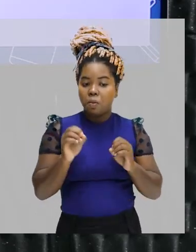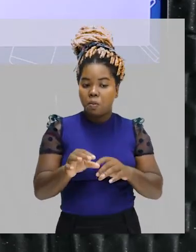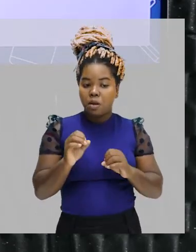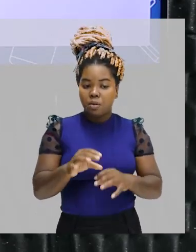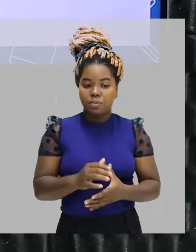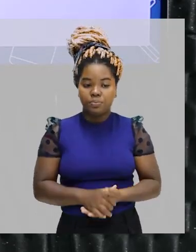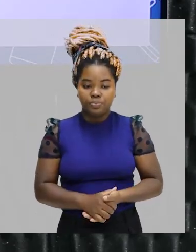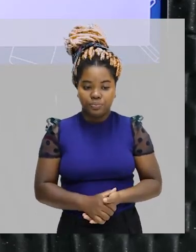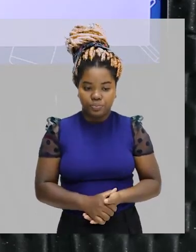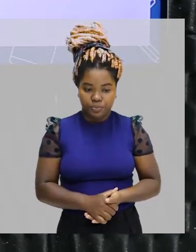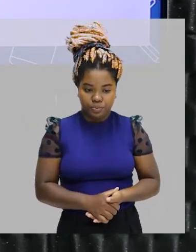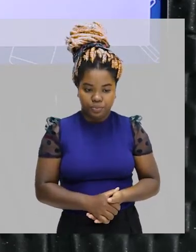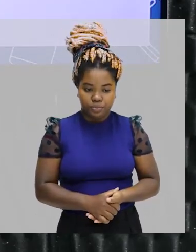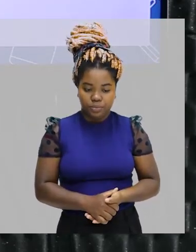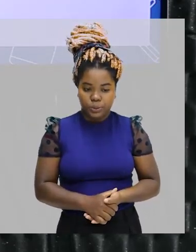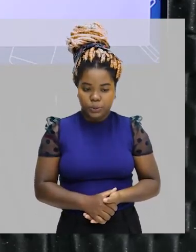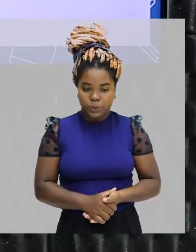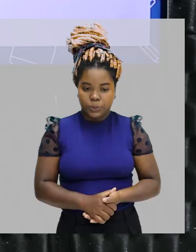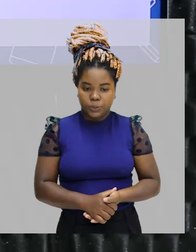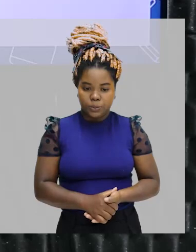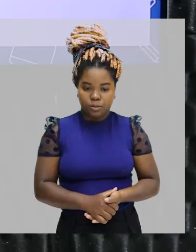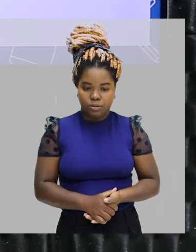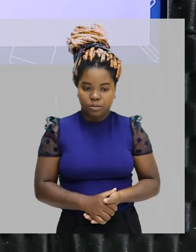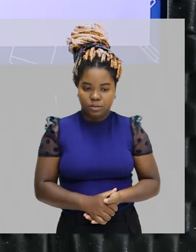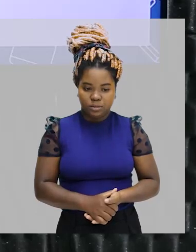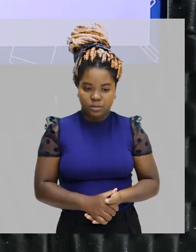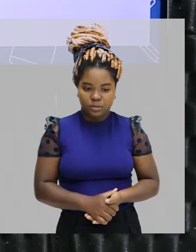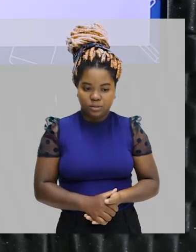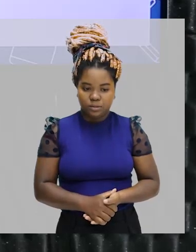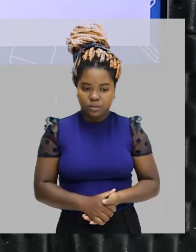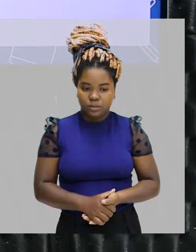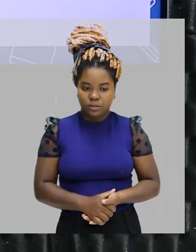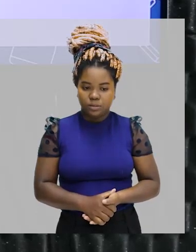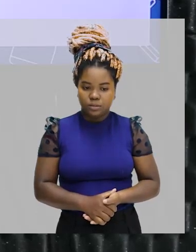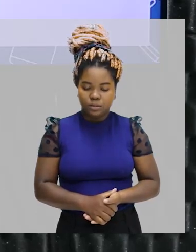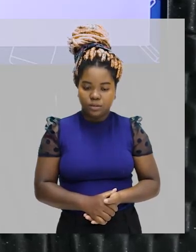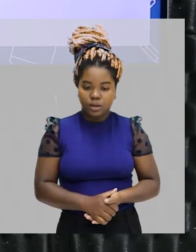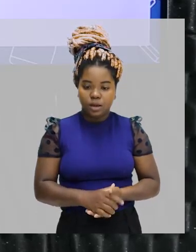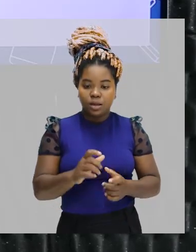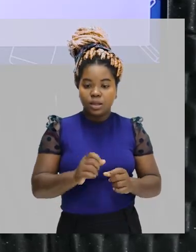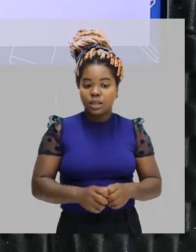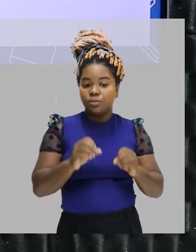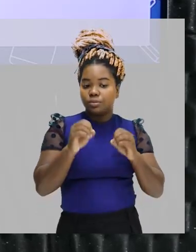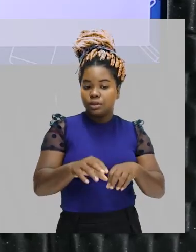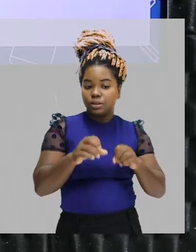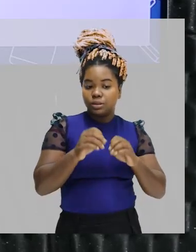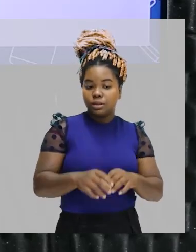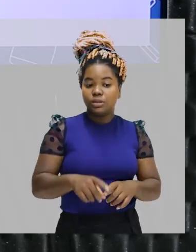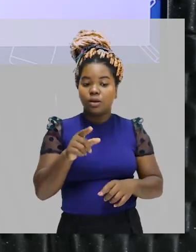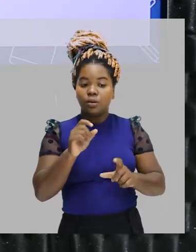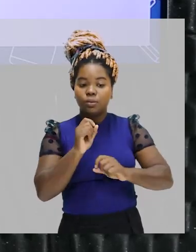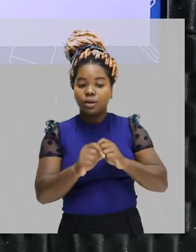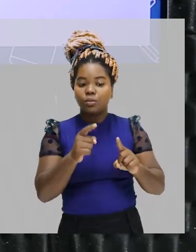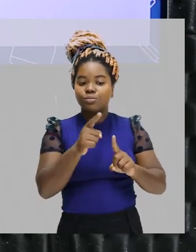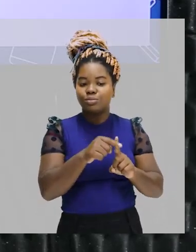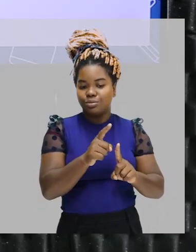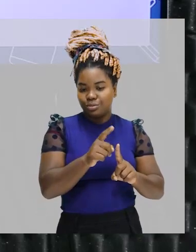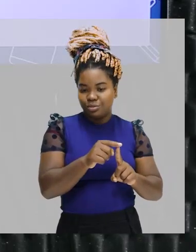bom? Então, o ato de ensinar is an occupation. É uma ocupação. E essa